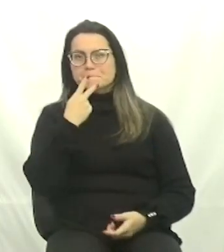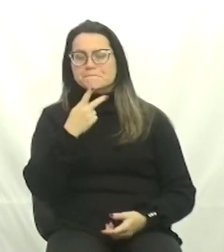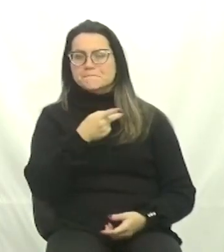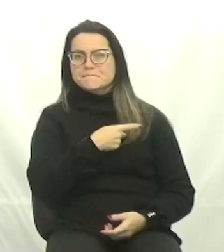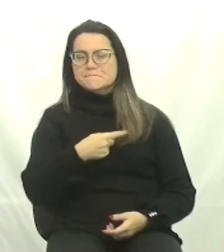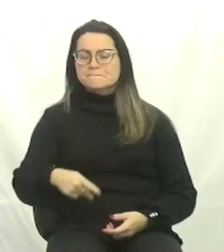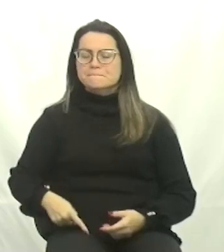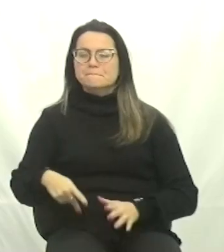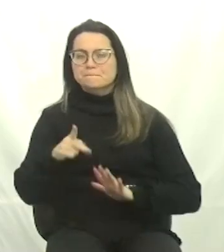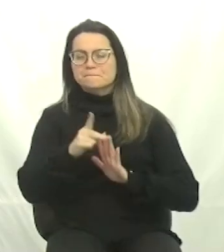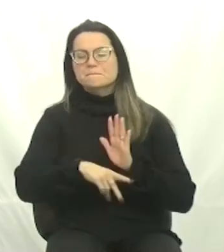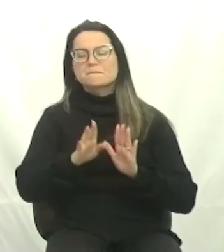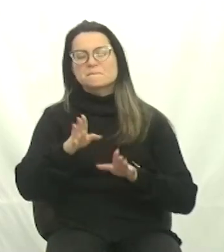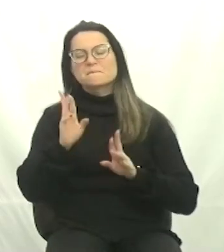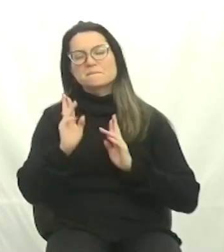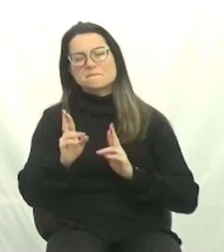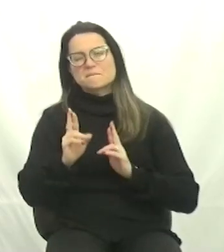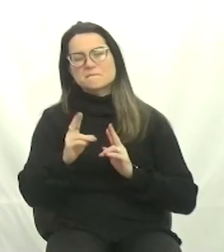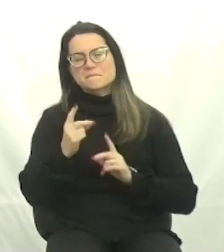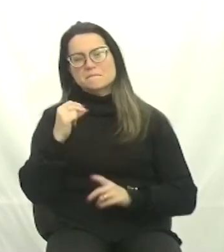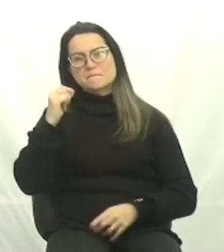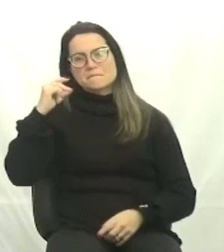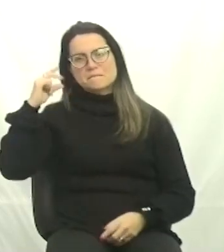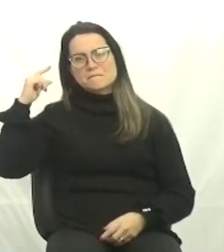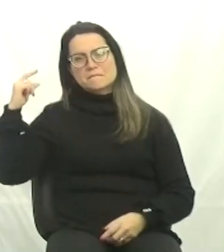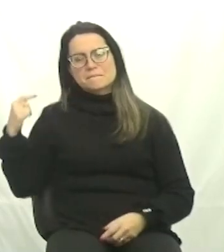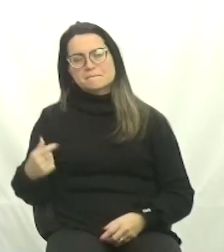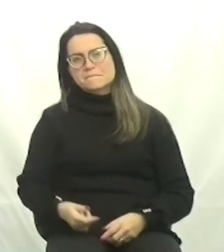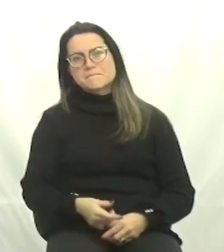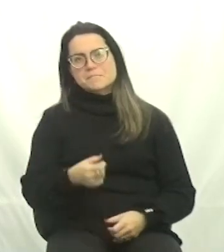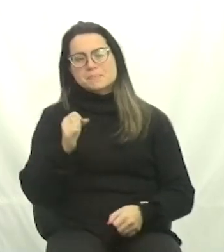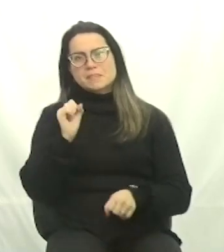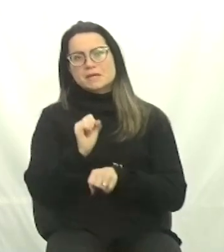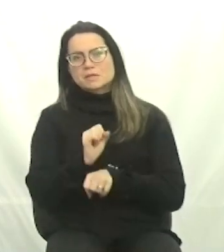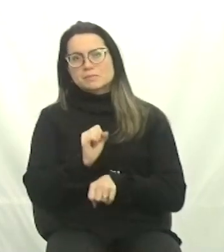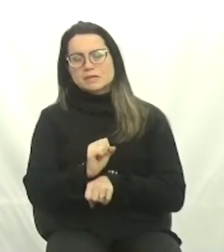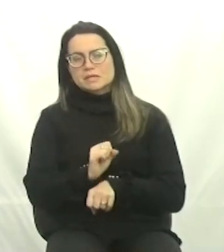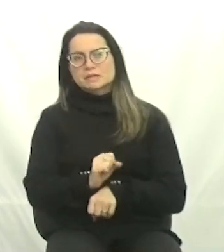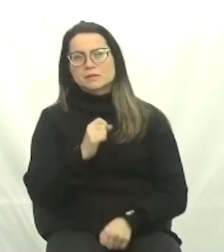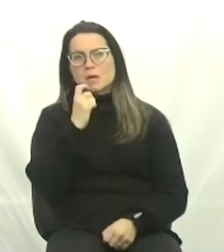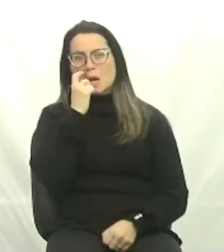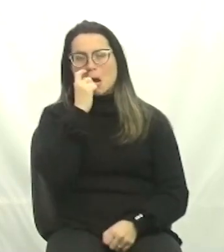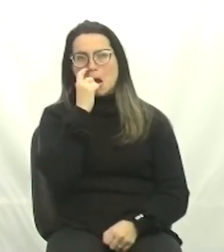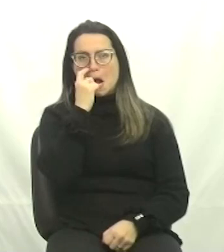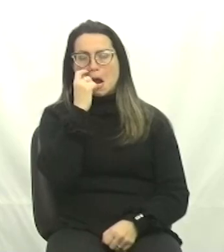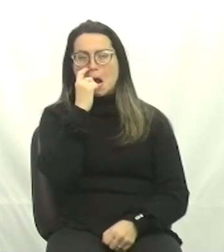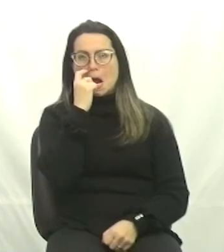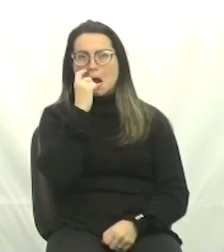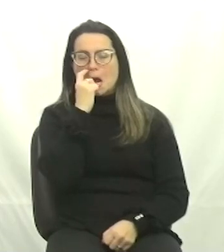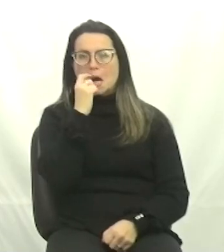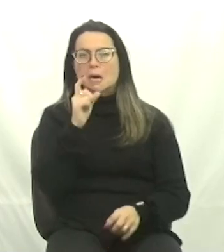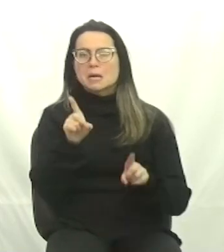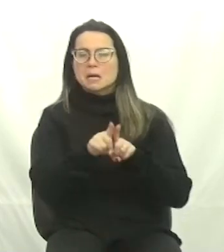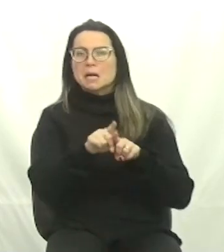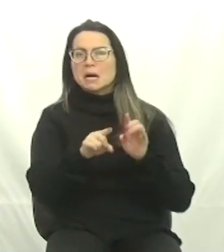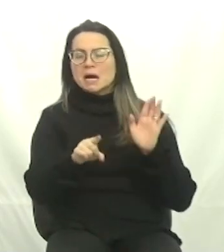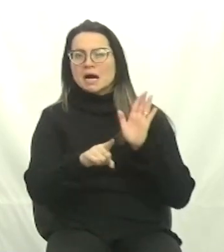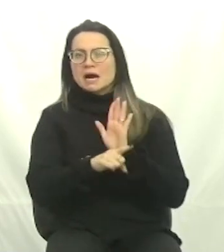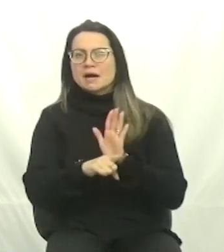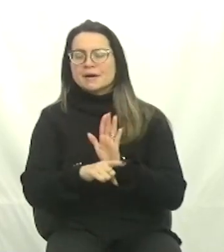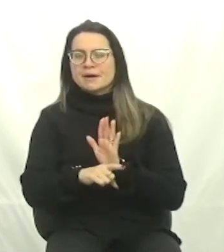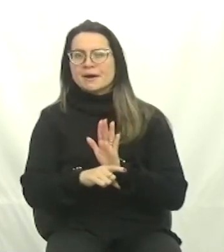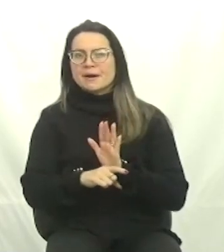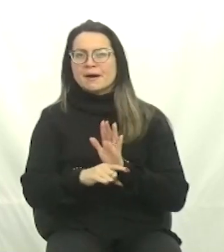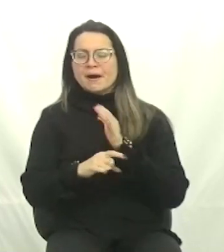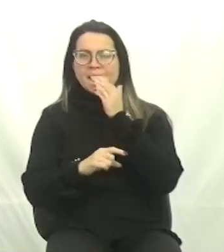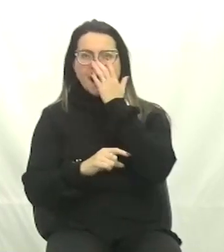estava esperando já fazia algum tempo, né, aguardando que saísse o piscinão na quarta linha, porque isso ajuda também, né, a